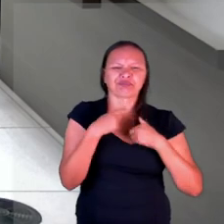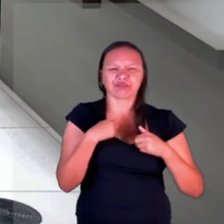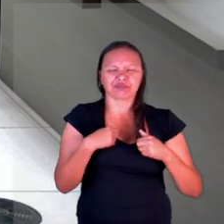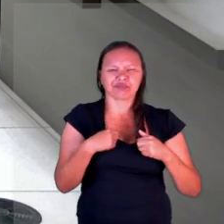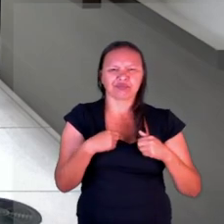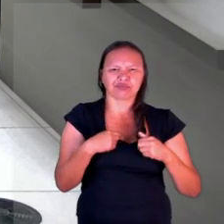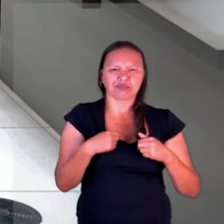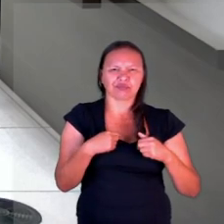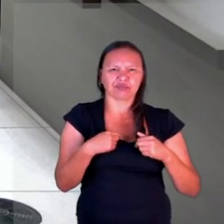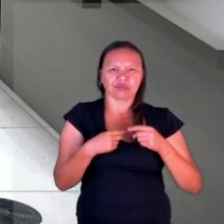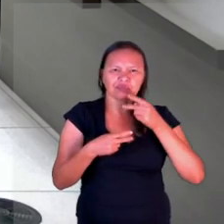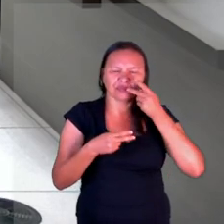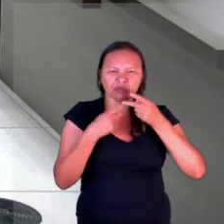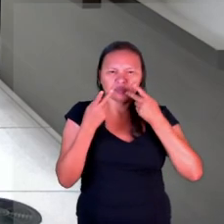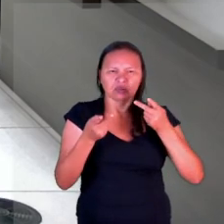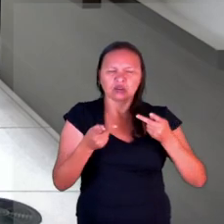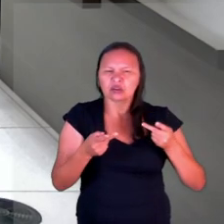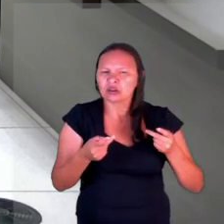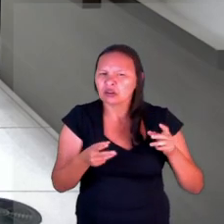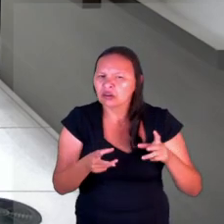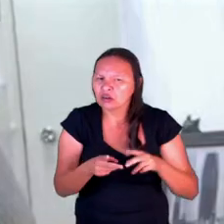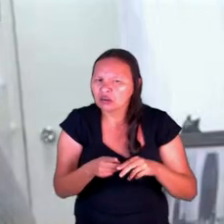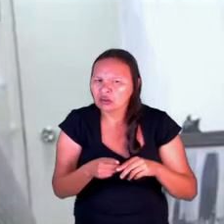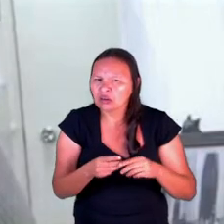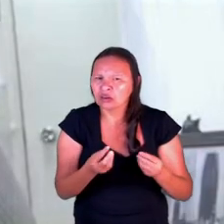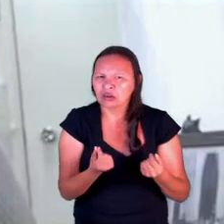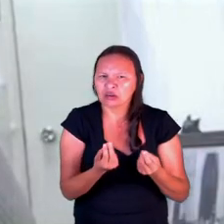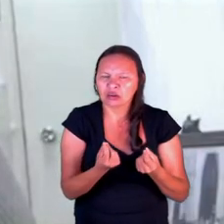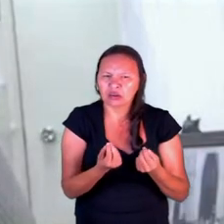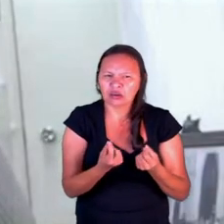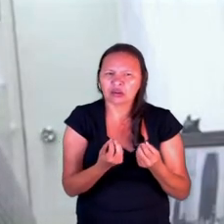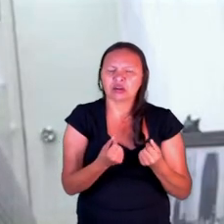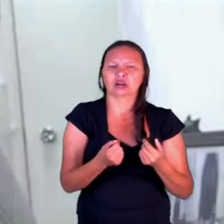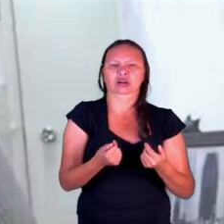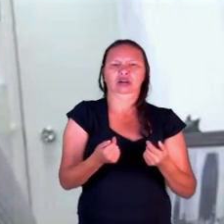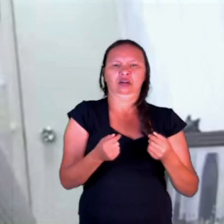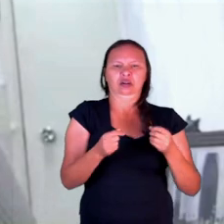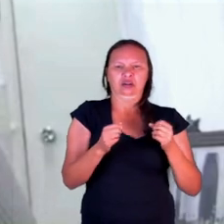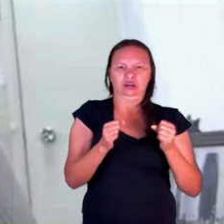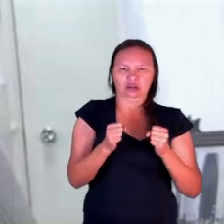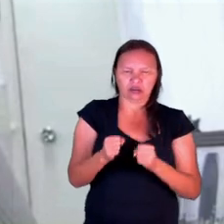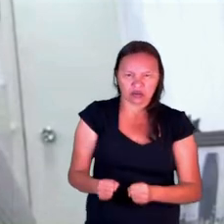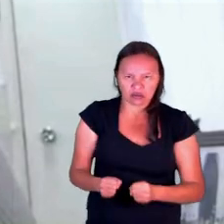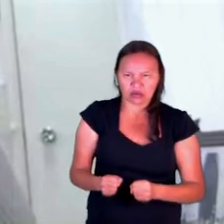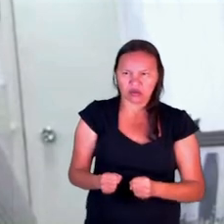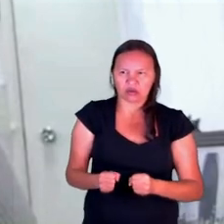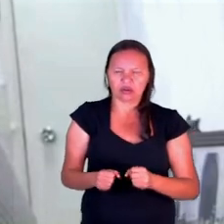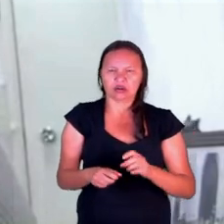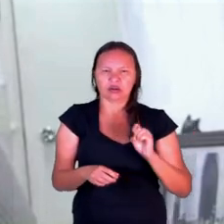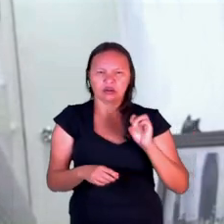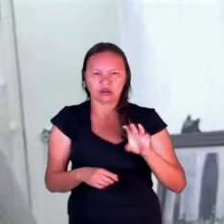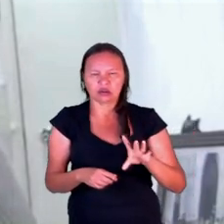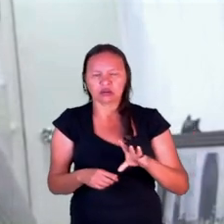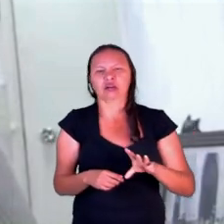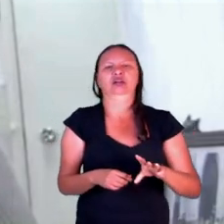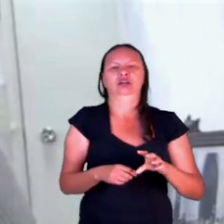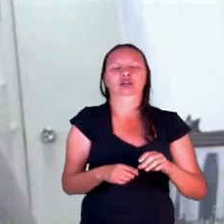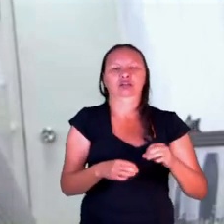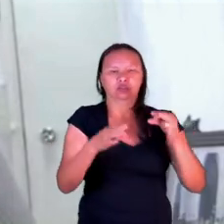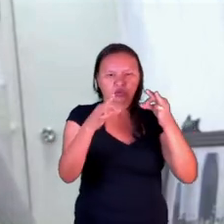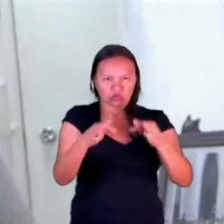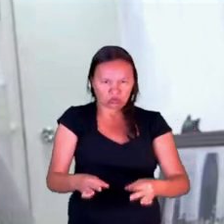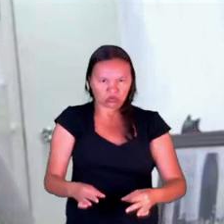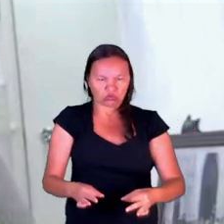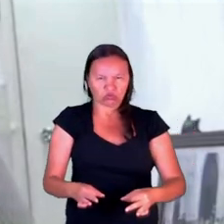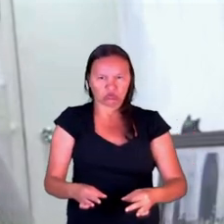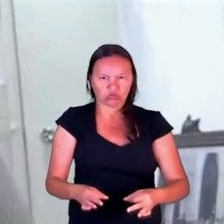a falta ou carência de recursos materiais não pode por si só justificar a